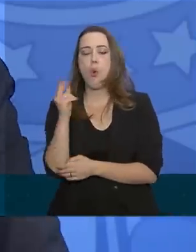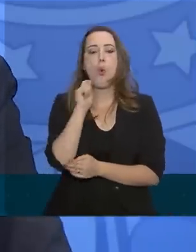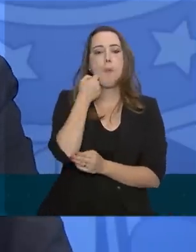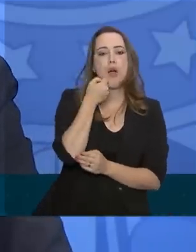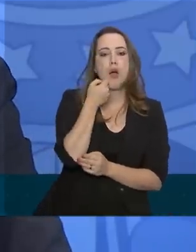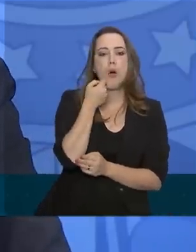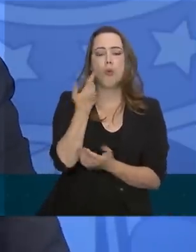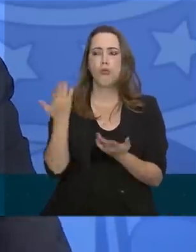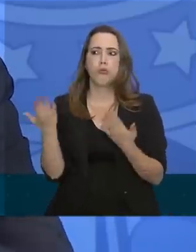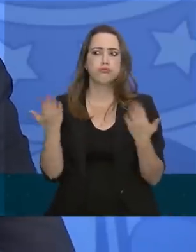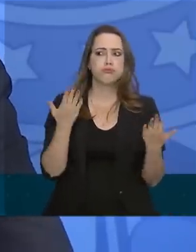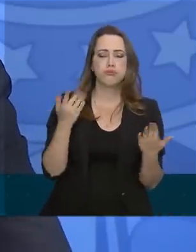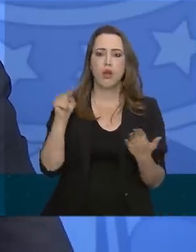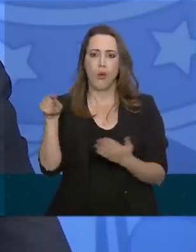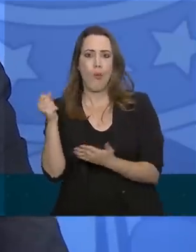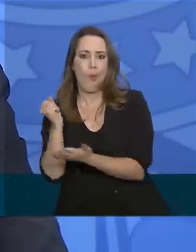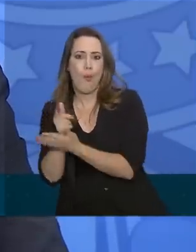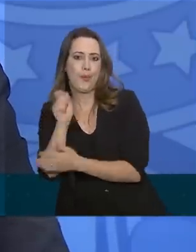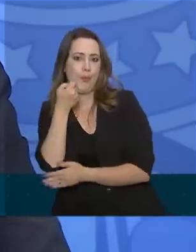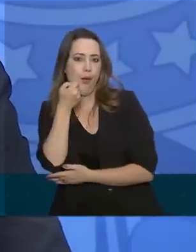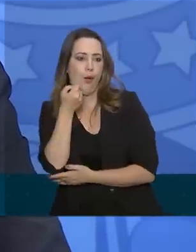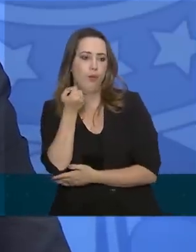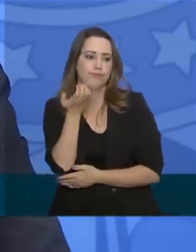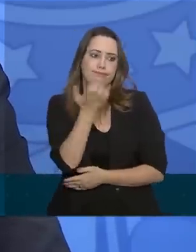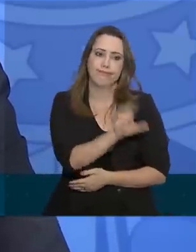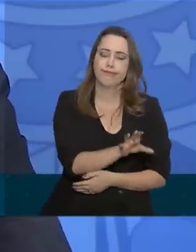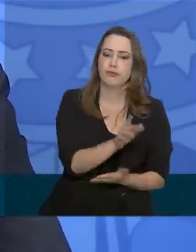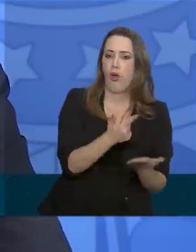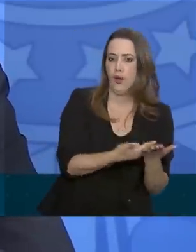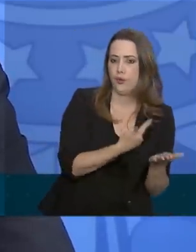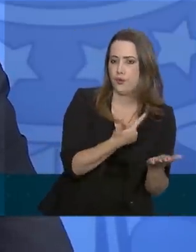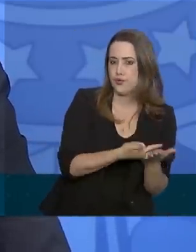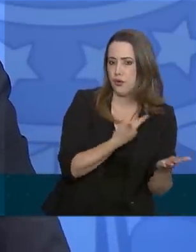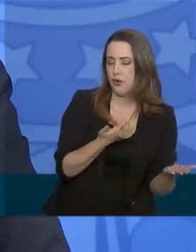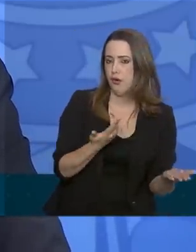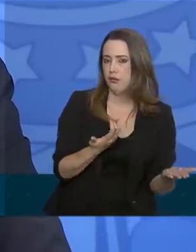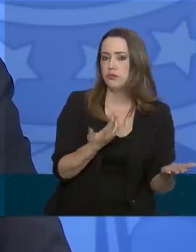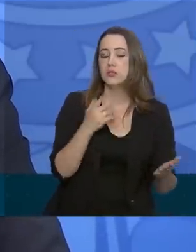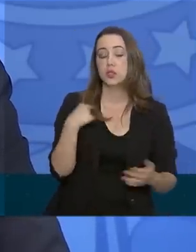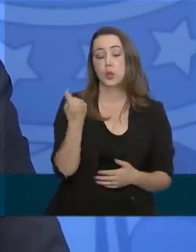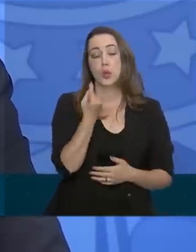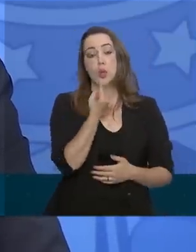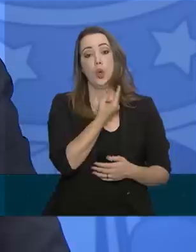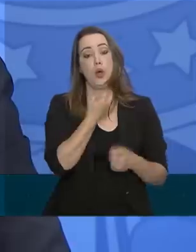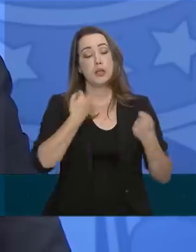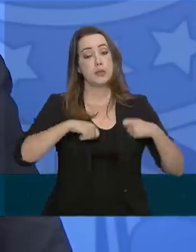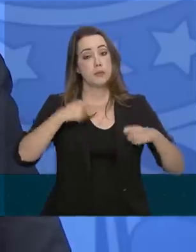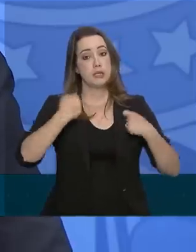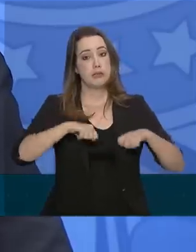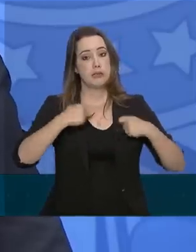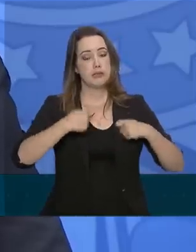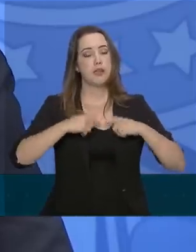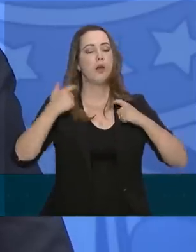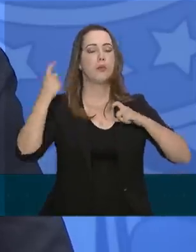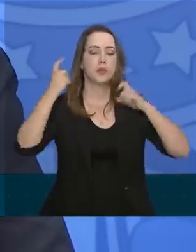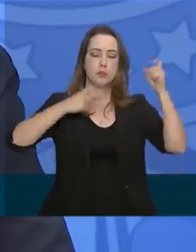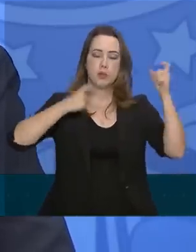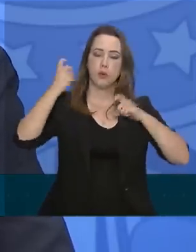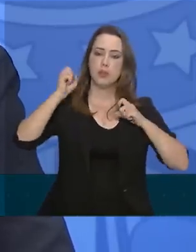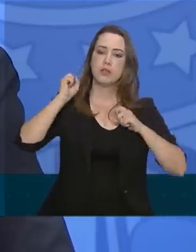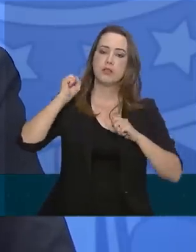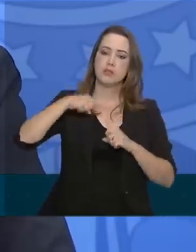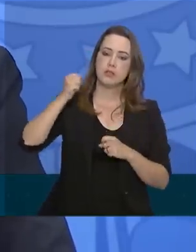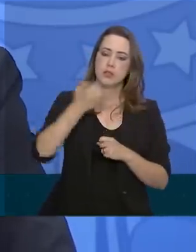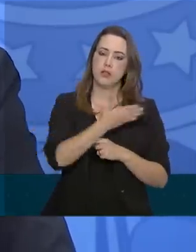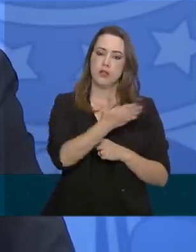copo jornal então todos nós devemos nos preocupar com isso e divulgar o que divulgaram